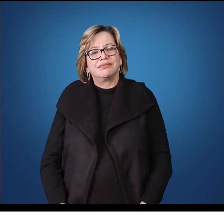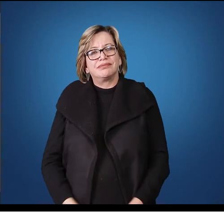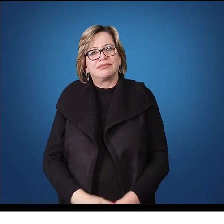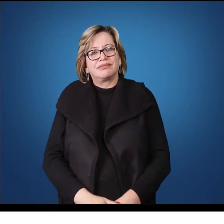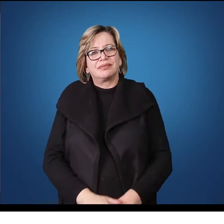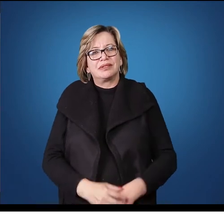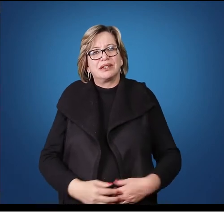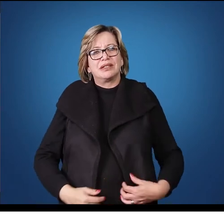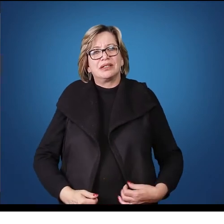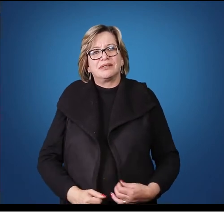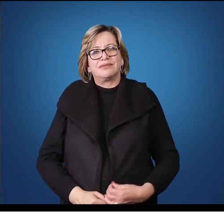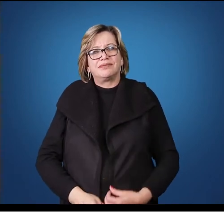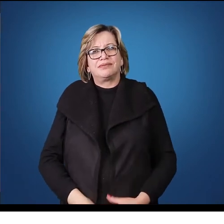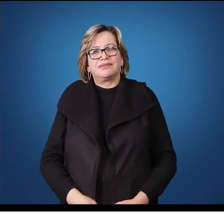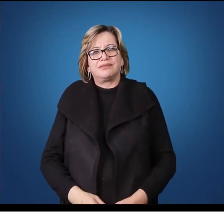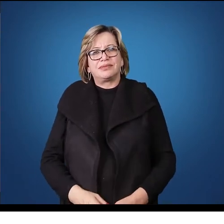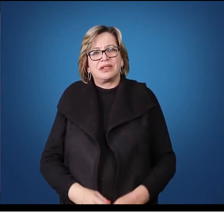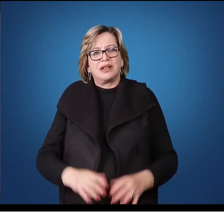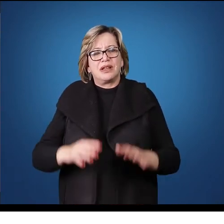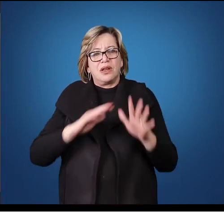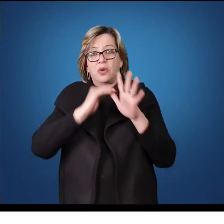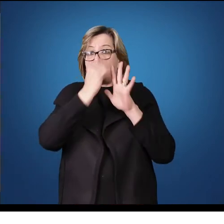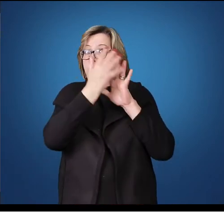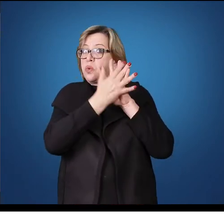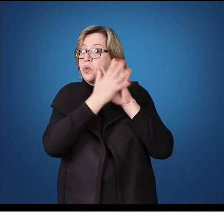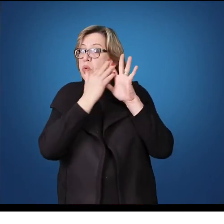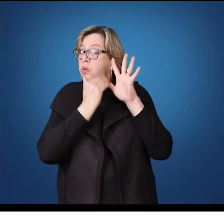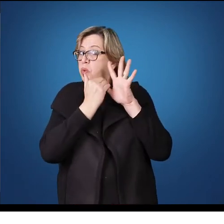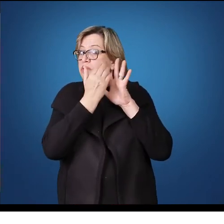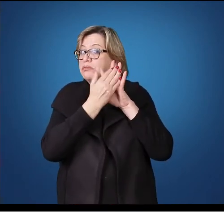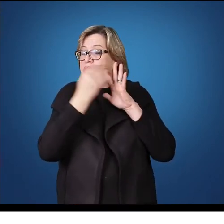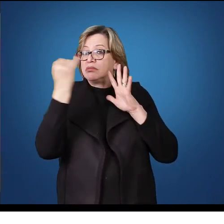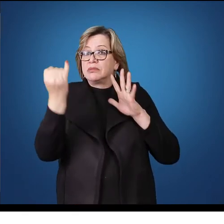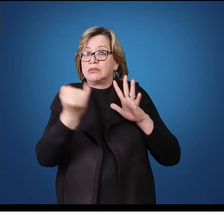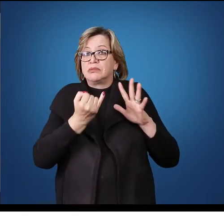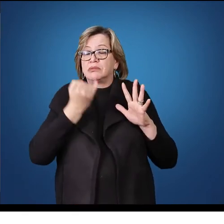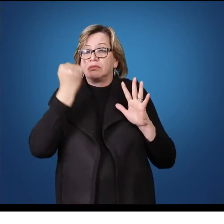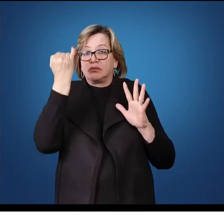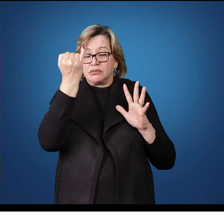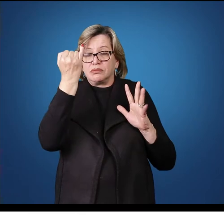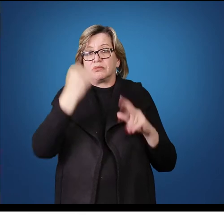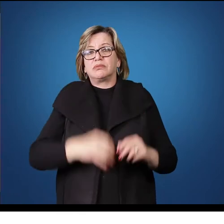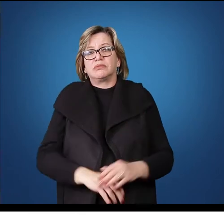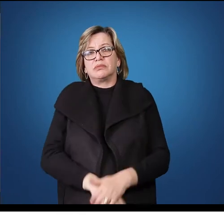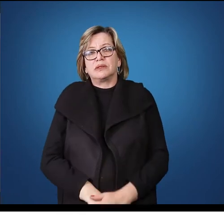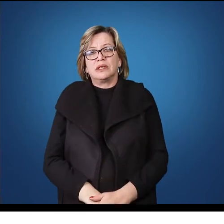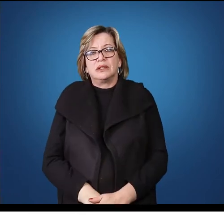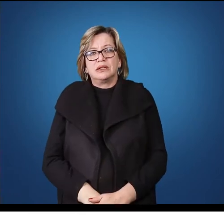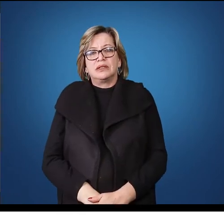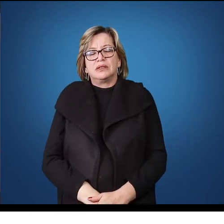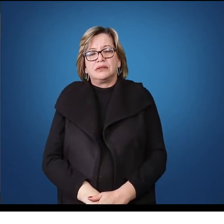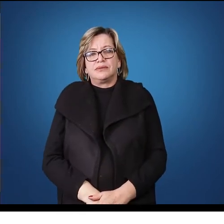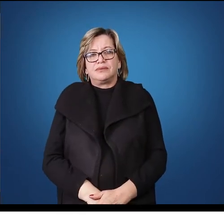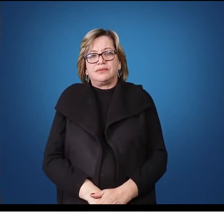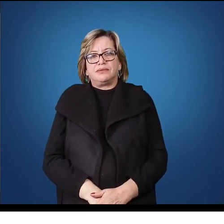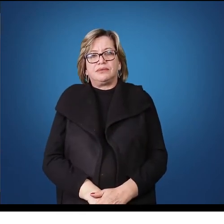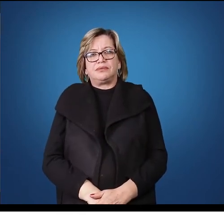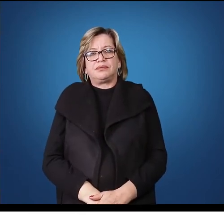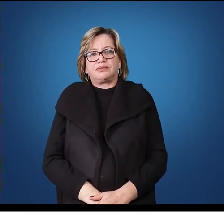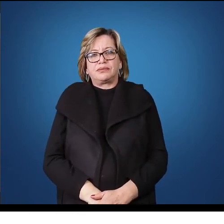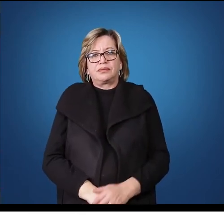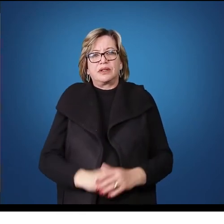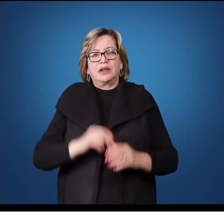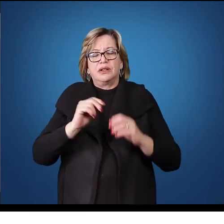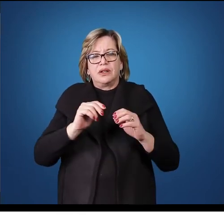Ó, aqui na frente, sai da frente, isso. Dedos bem abertos, vai saltar, volta e cai no mesmo ponto. Isso, olha lá.